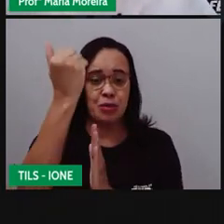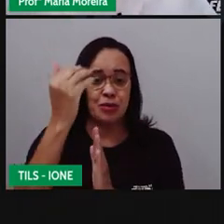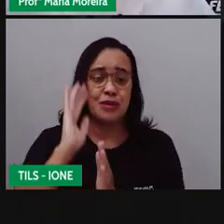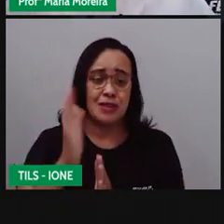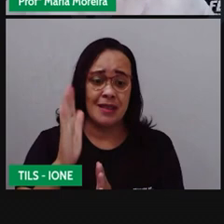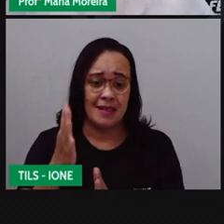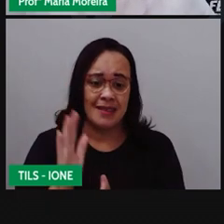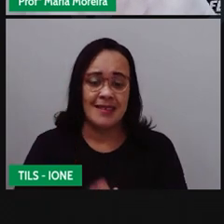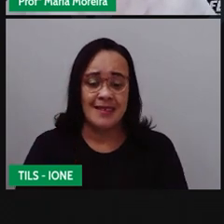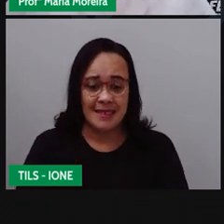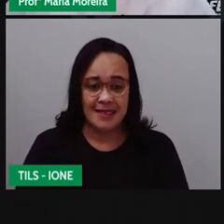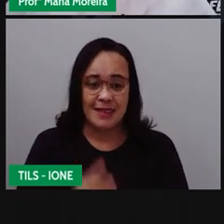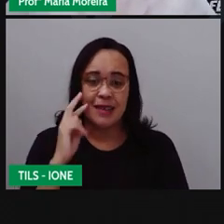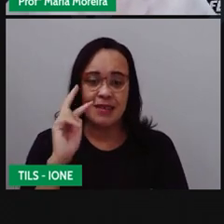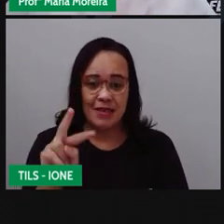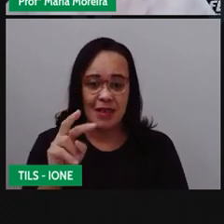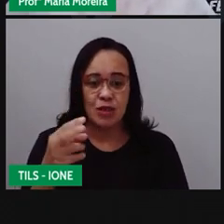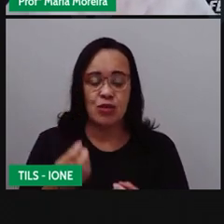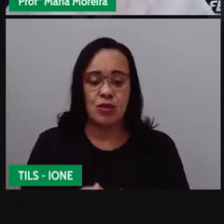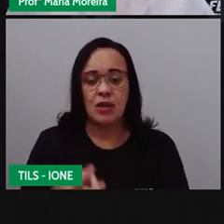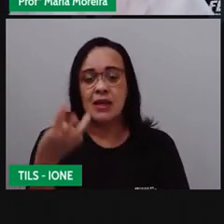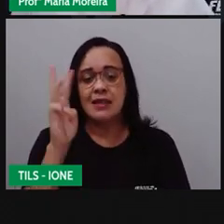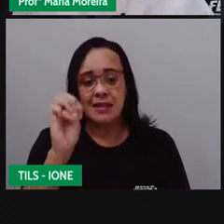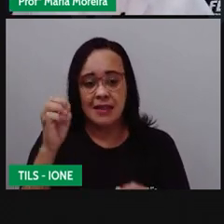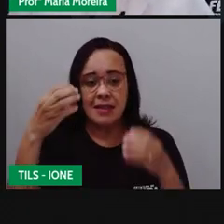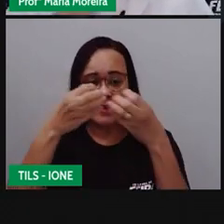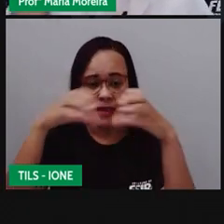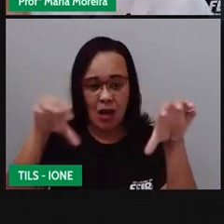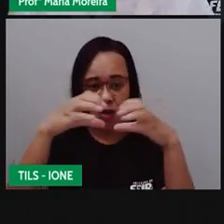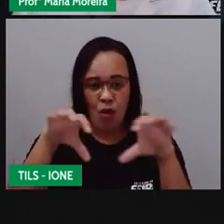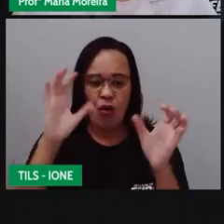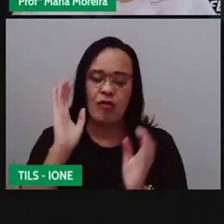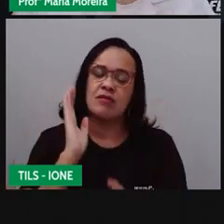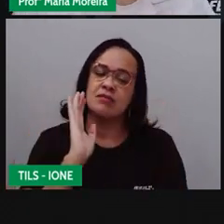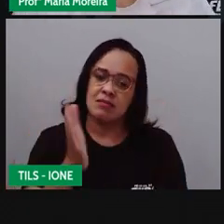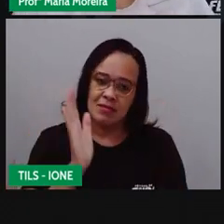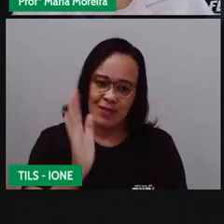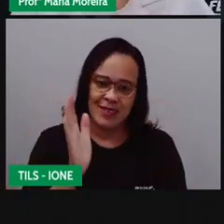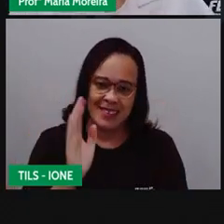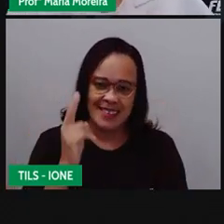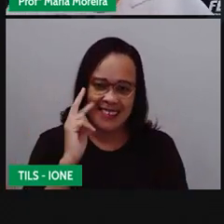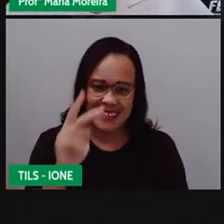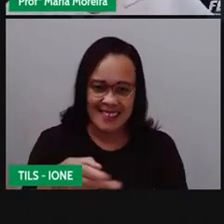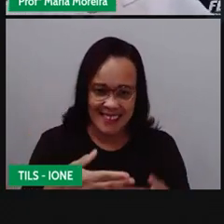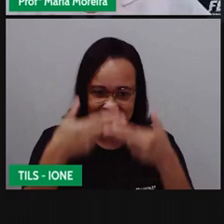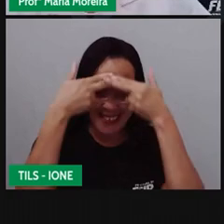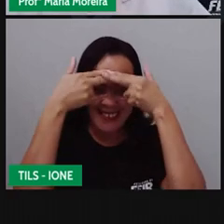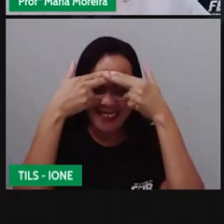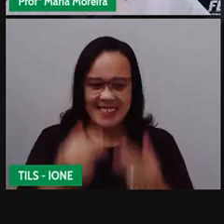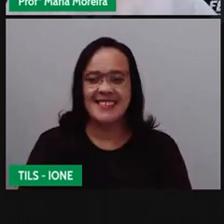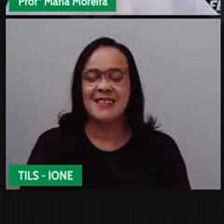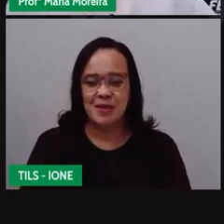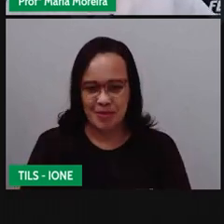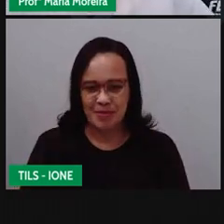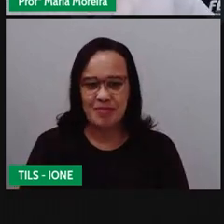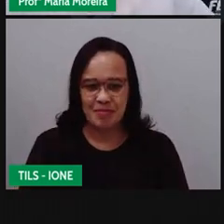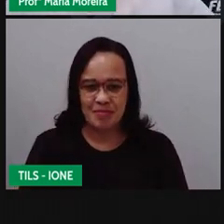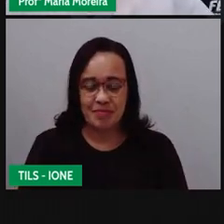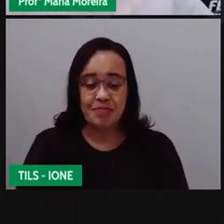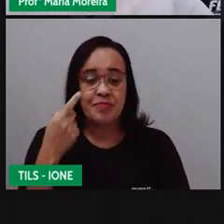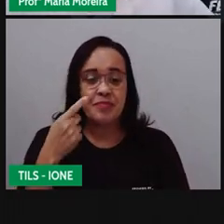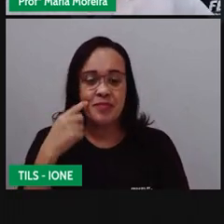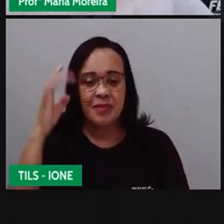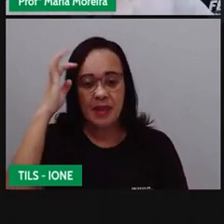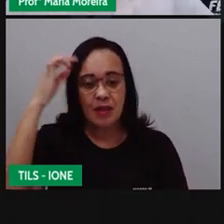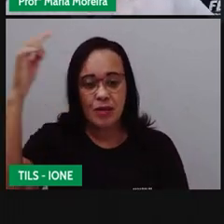contém 30 ovos, né? A gente já sabe de tanto memorizar que o cara passa lá na rua vendendo 30 ovos, 30 ovos. Vamos